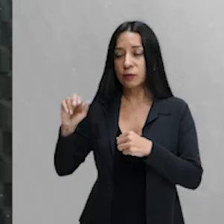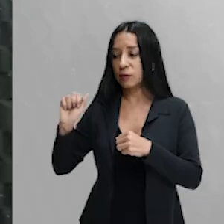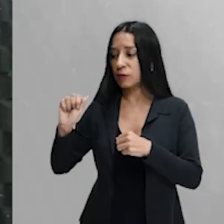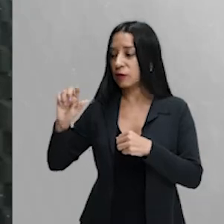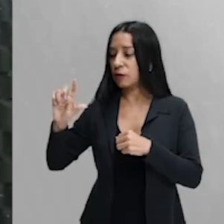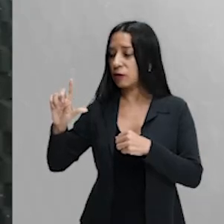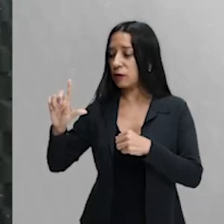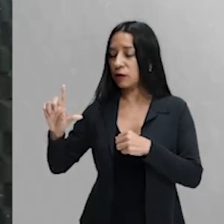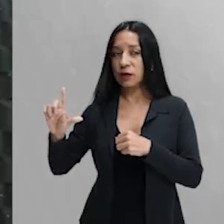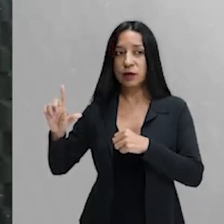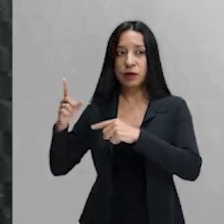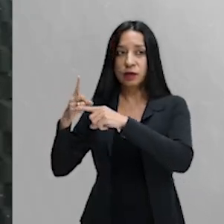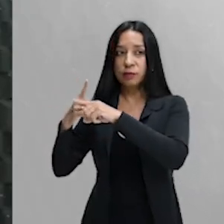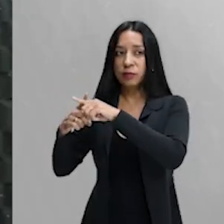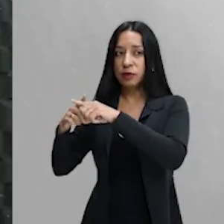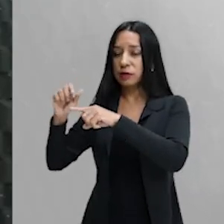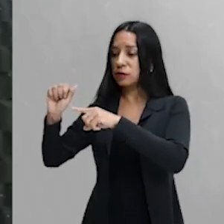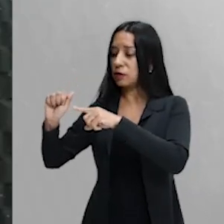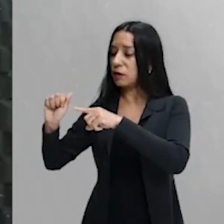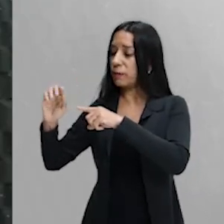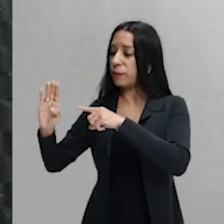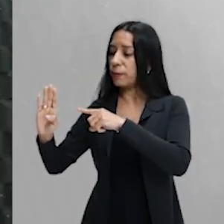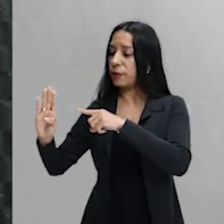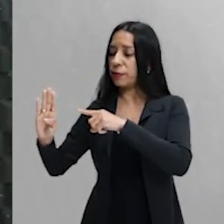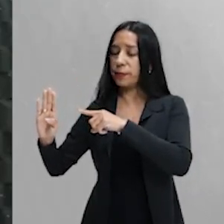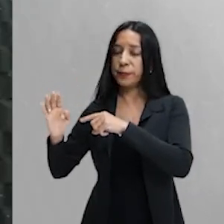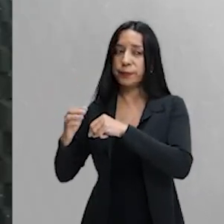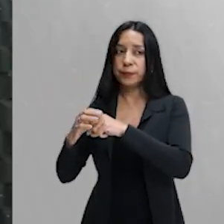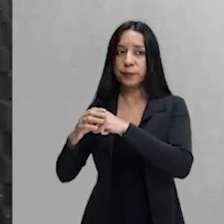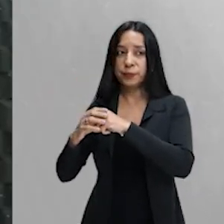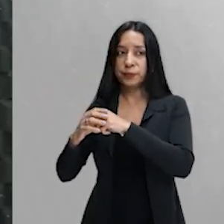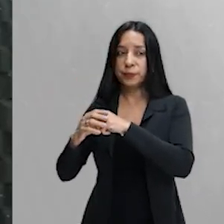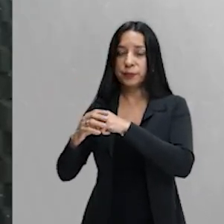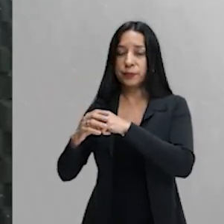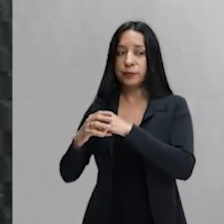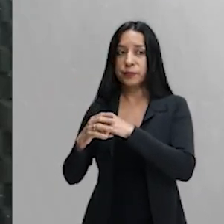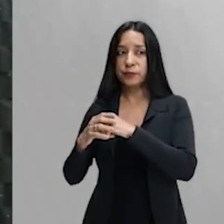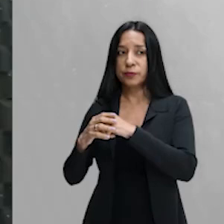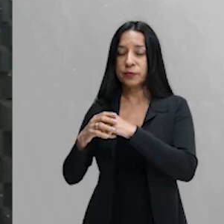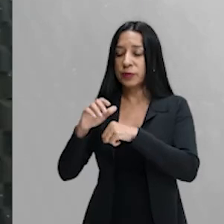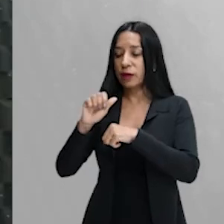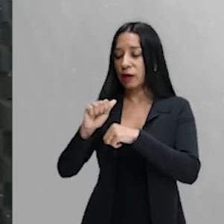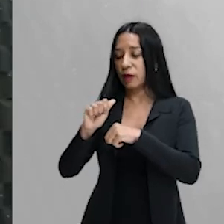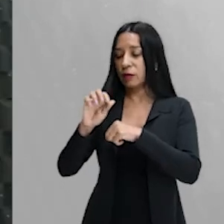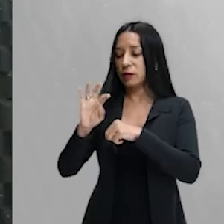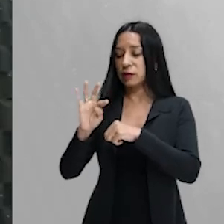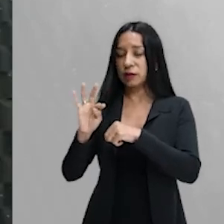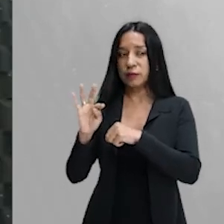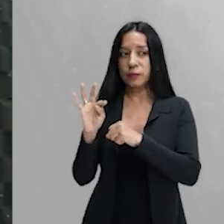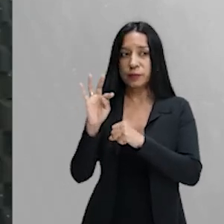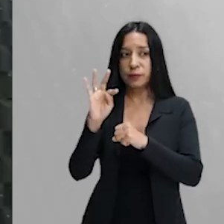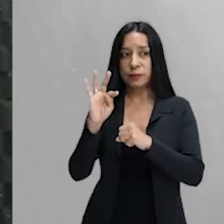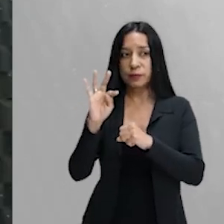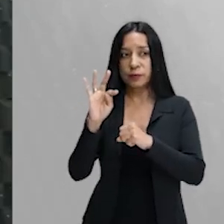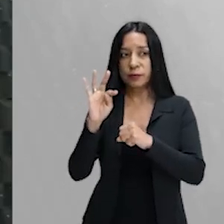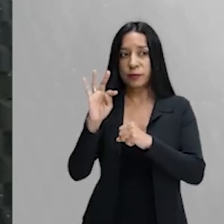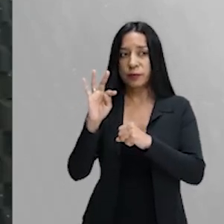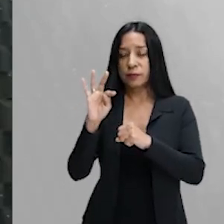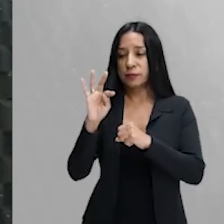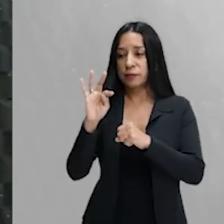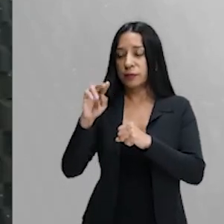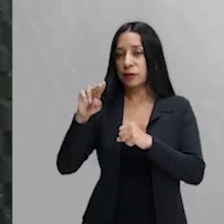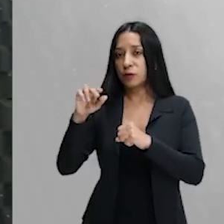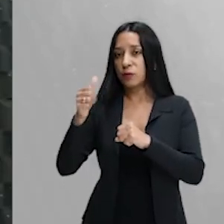base. E nós já calculamos aqui, certo? Então, a área total vai ser igual